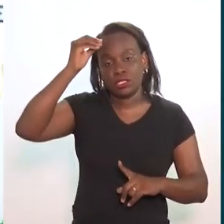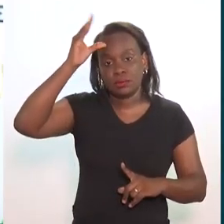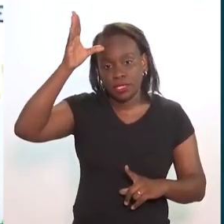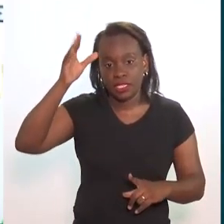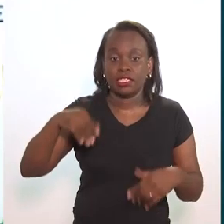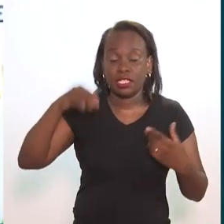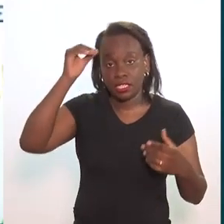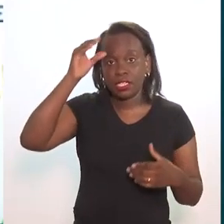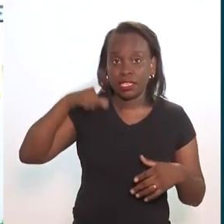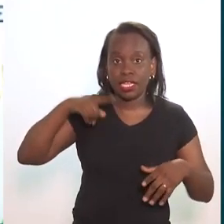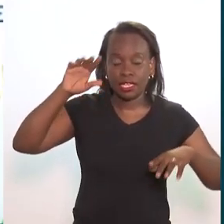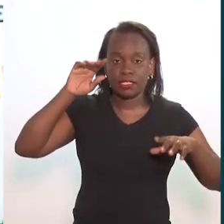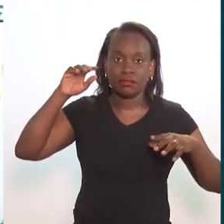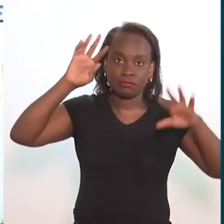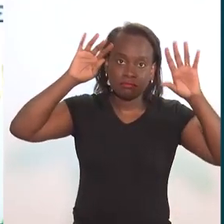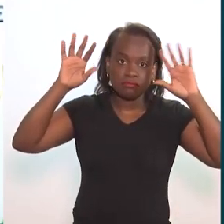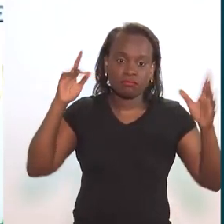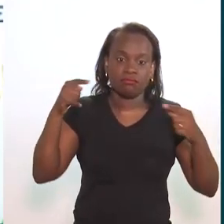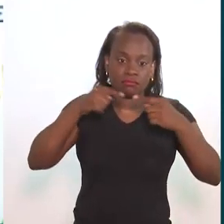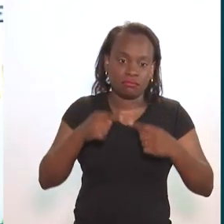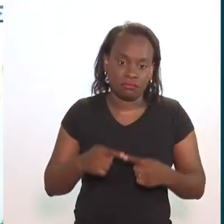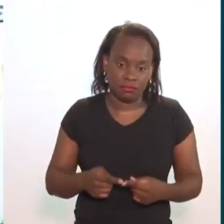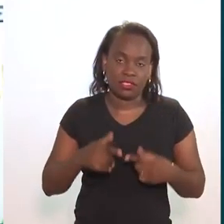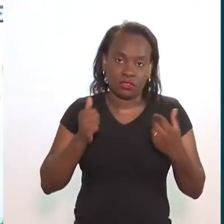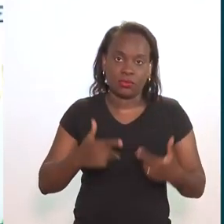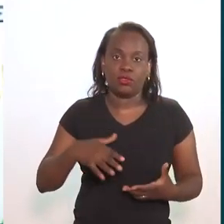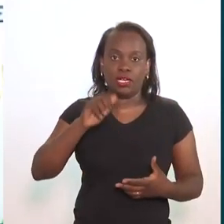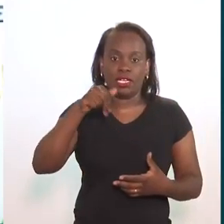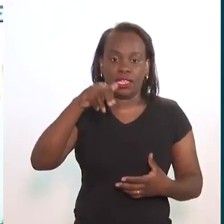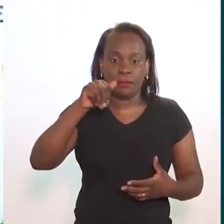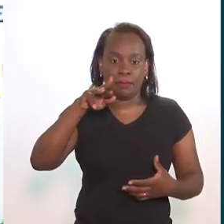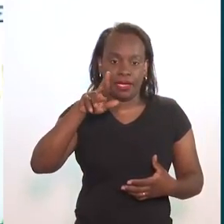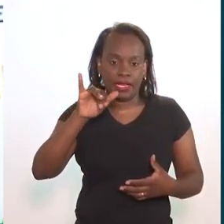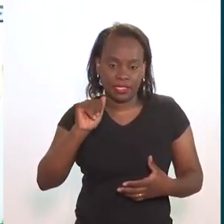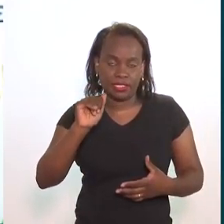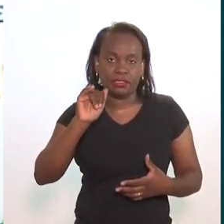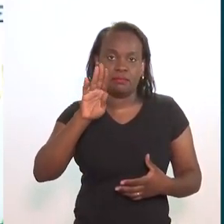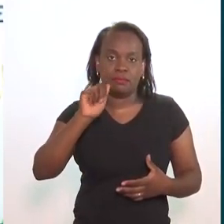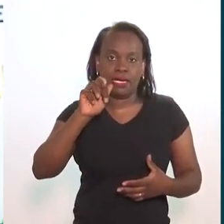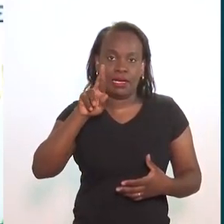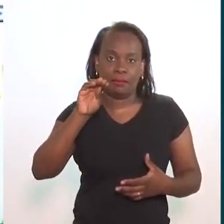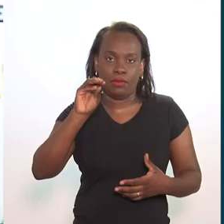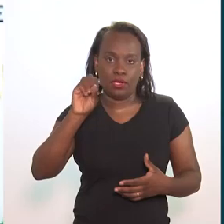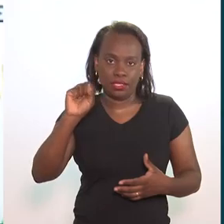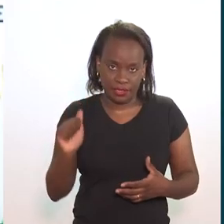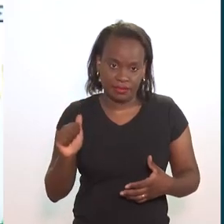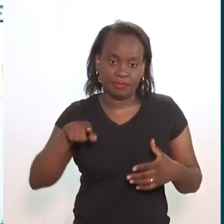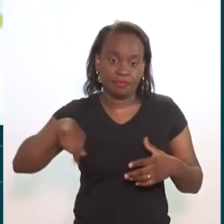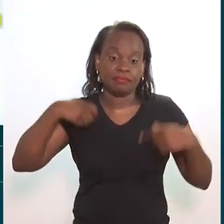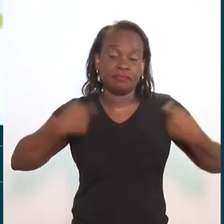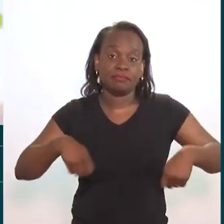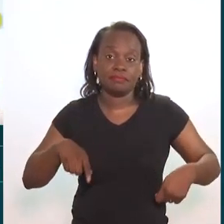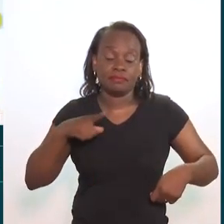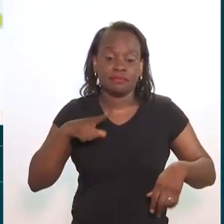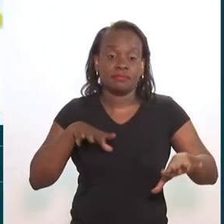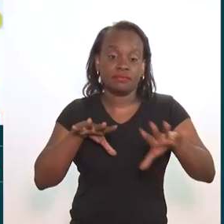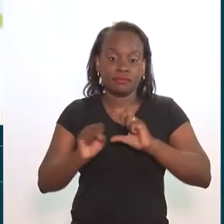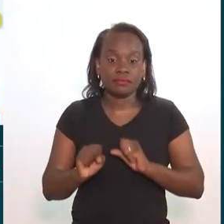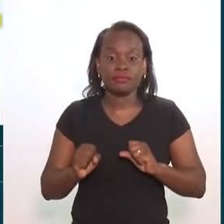todo conhecimento tem imaginação, como diz Ana Mai Barbosa, né? A gente precisa ter